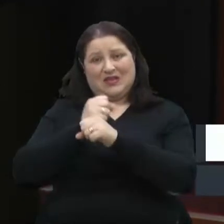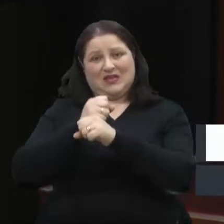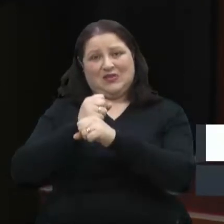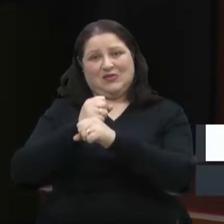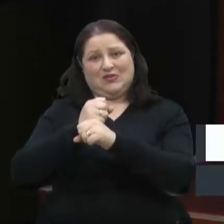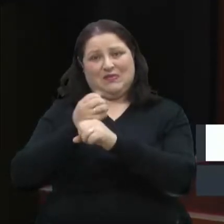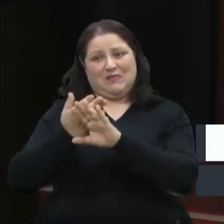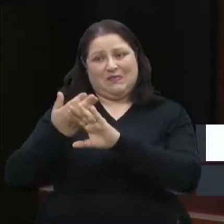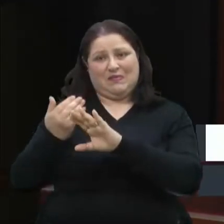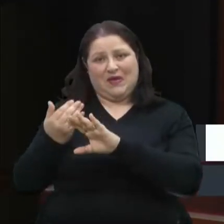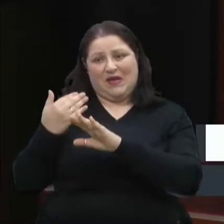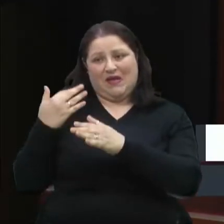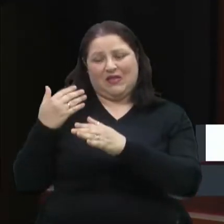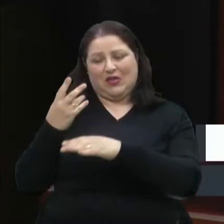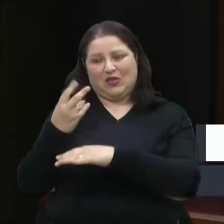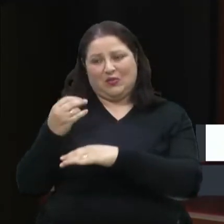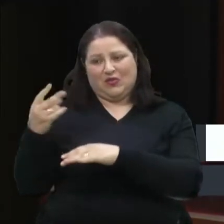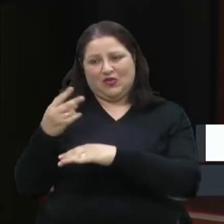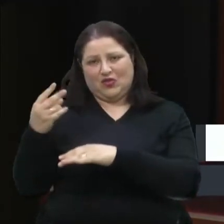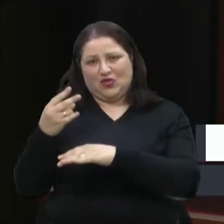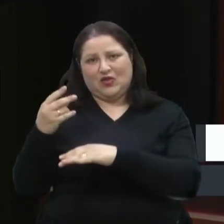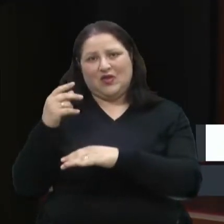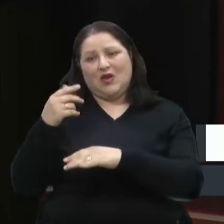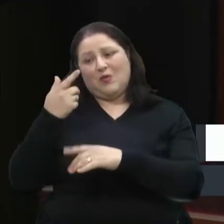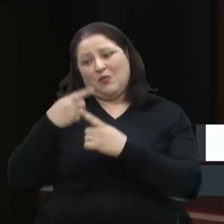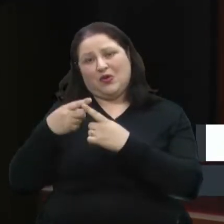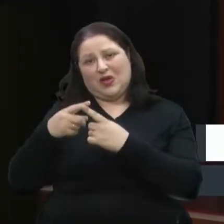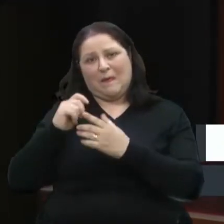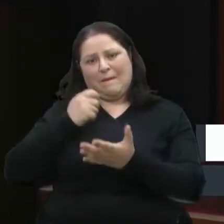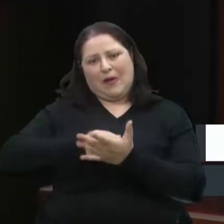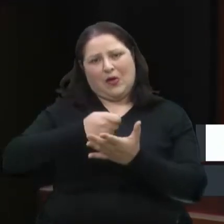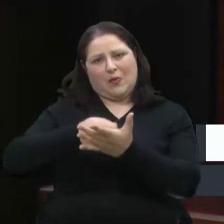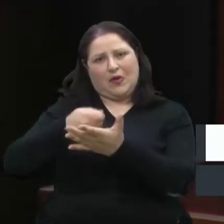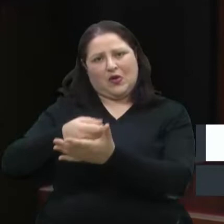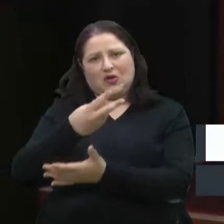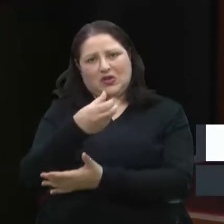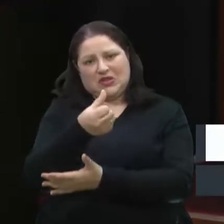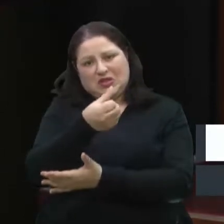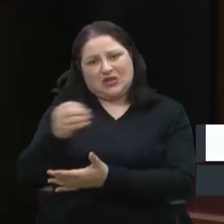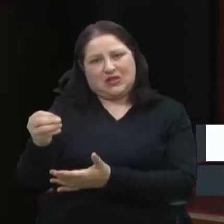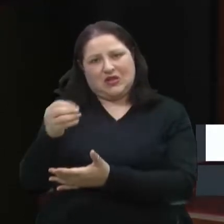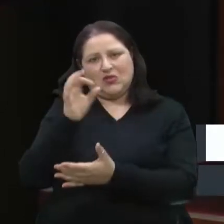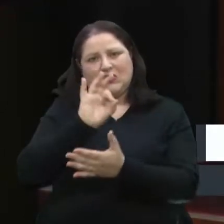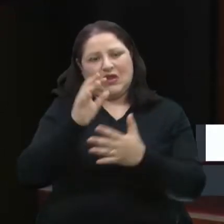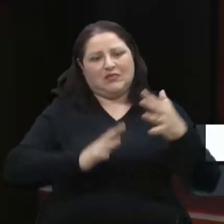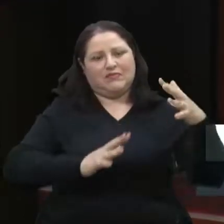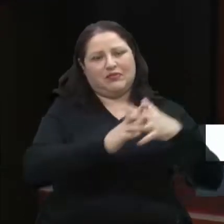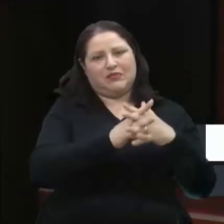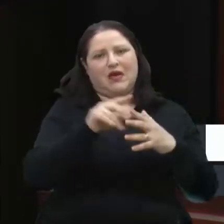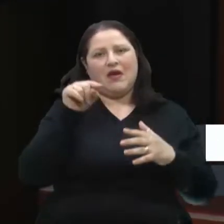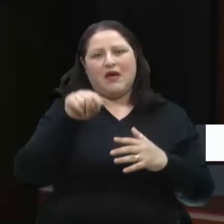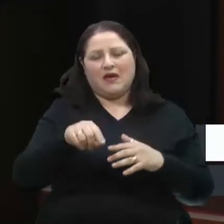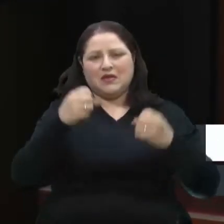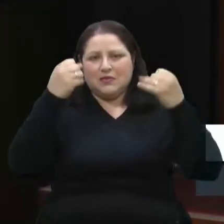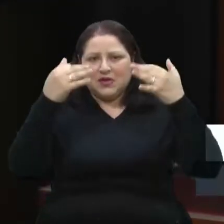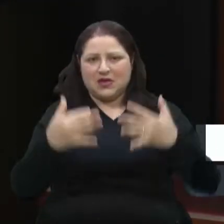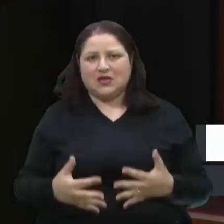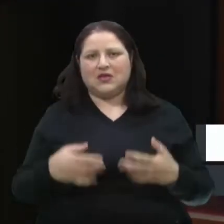sem precisar furar o teto de gasto. É essa a explicação que eu preciso que seja explicada aqui. E não